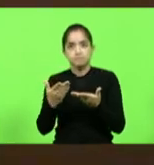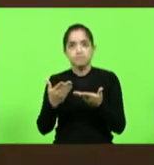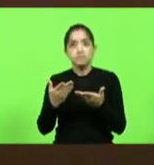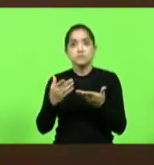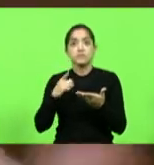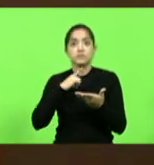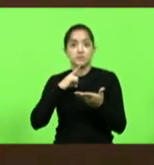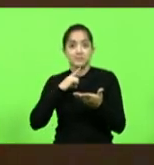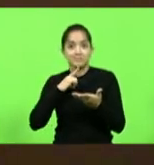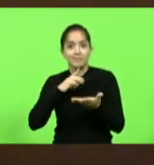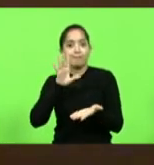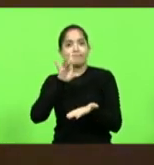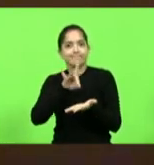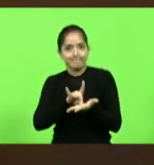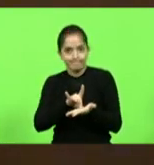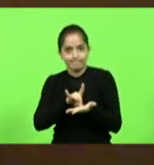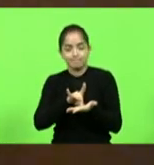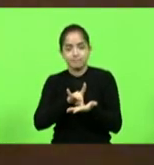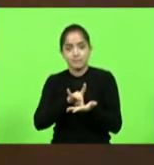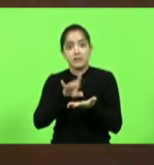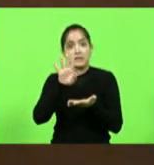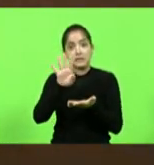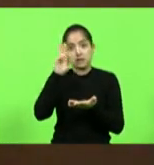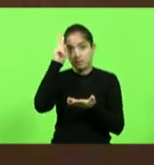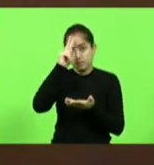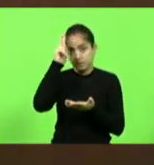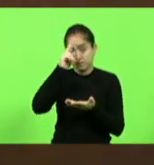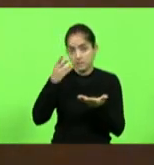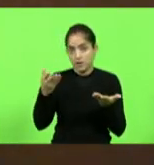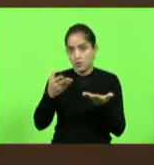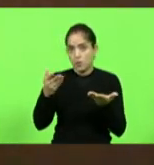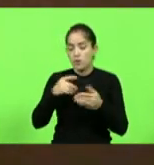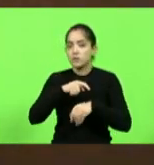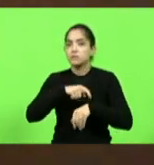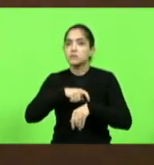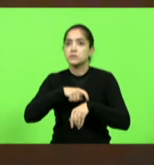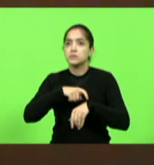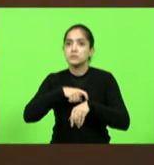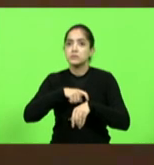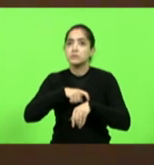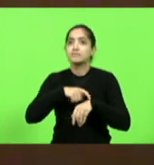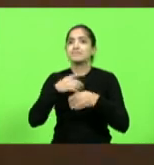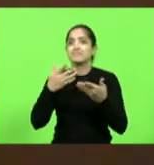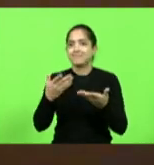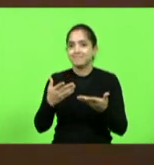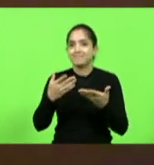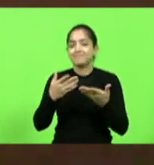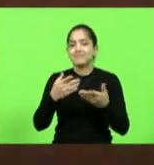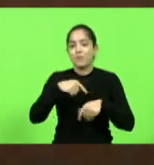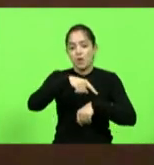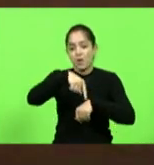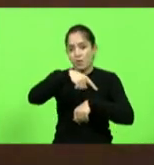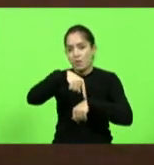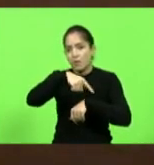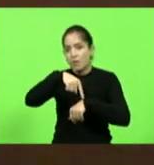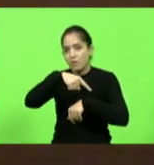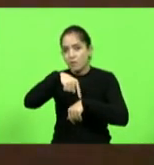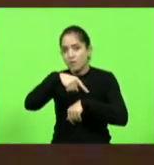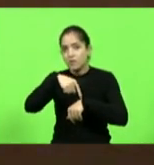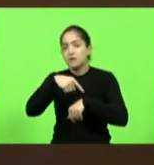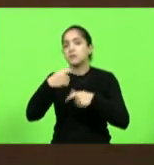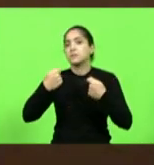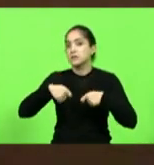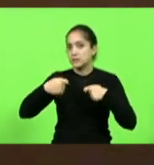E também é preciso lembrar, nesse momento, a questão, sim, da carga horária. Acho que isso deve ser levado